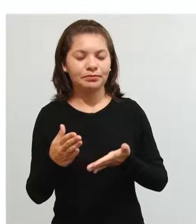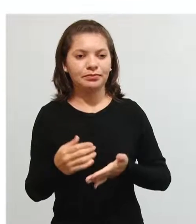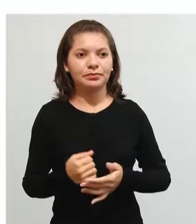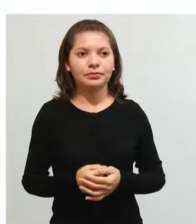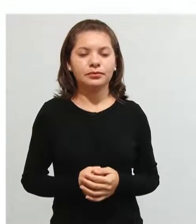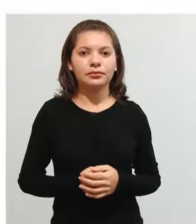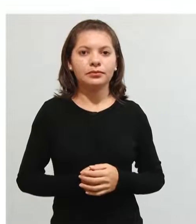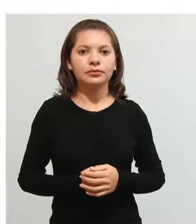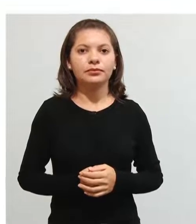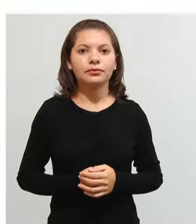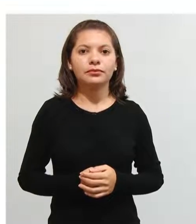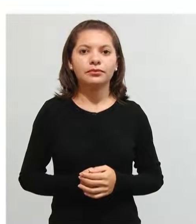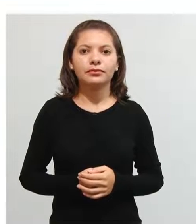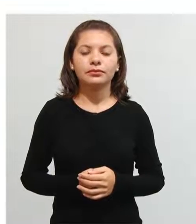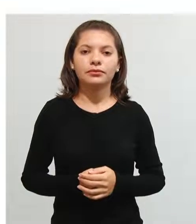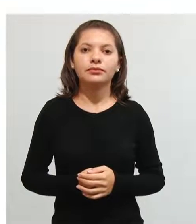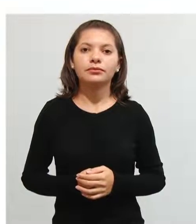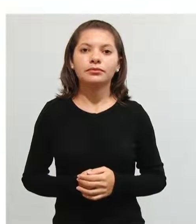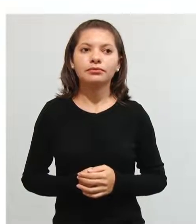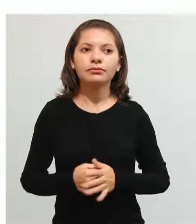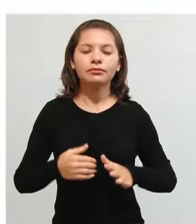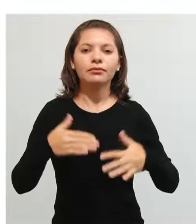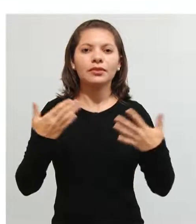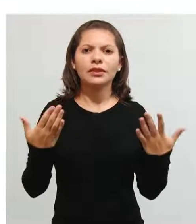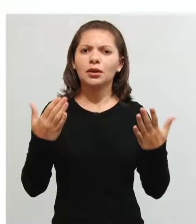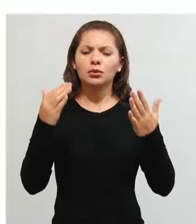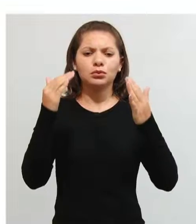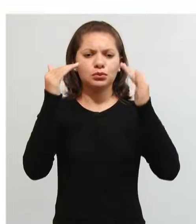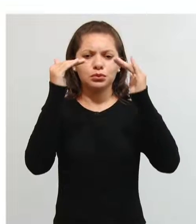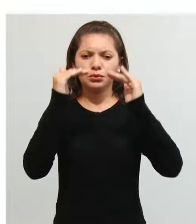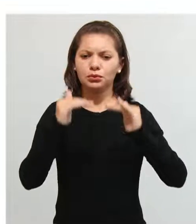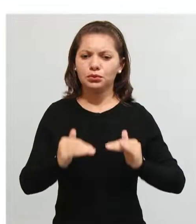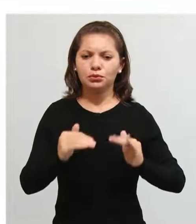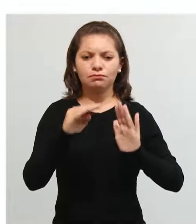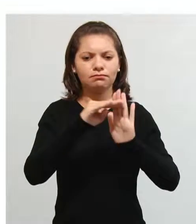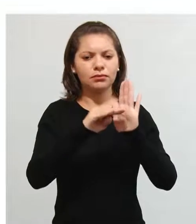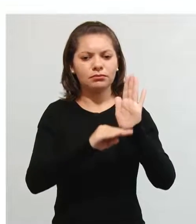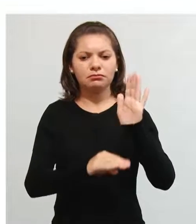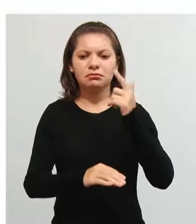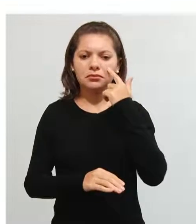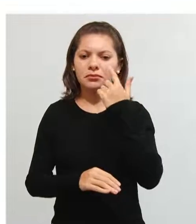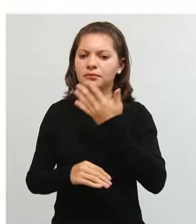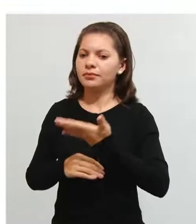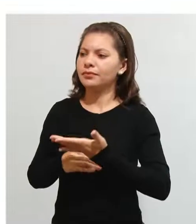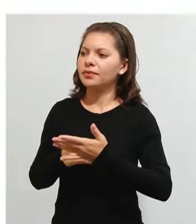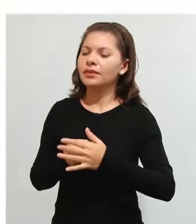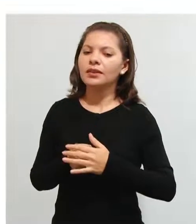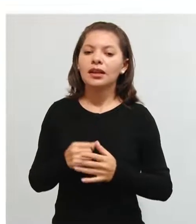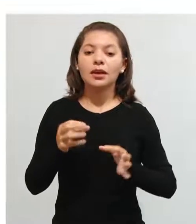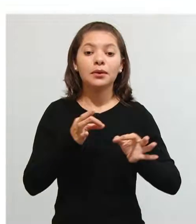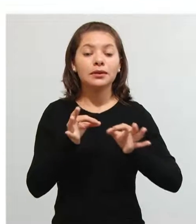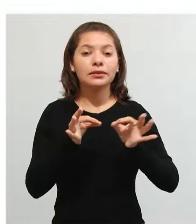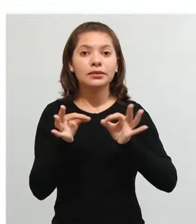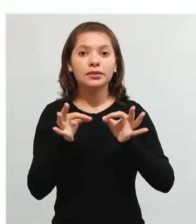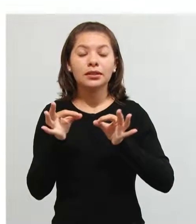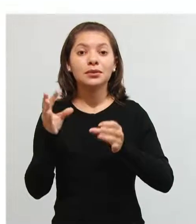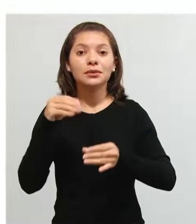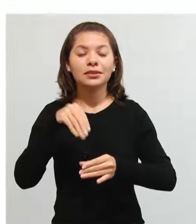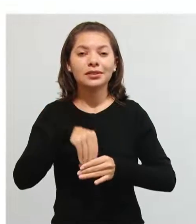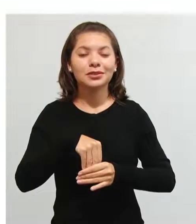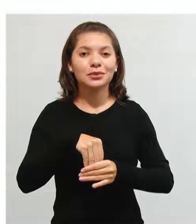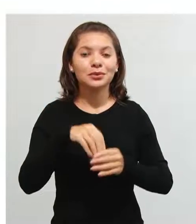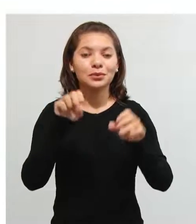de receitas, tá? Então, tudo isso, ele é organizado dentro